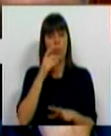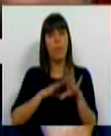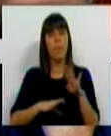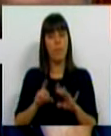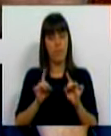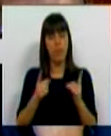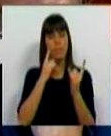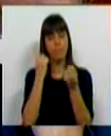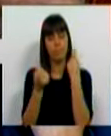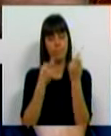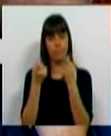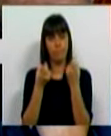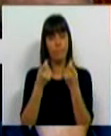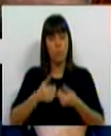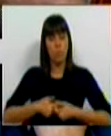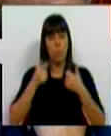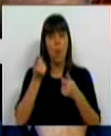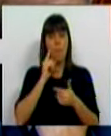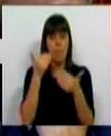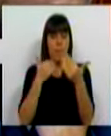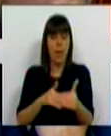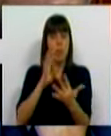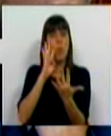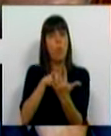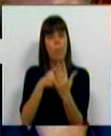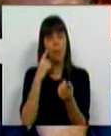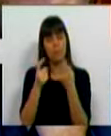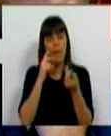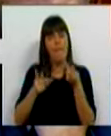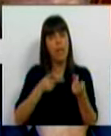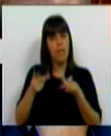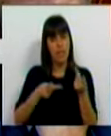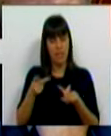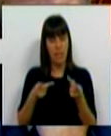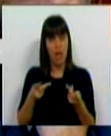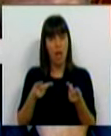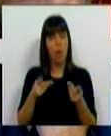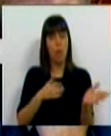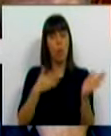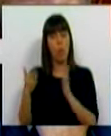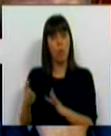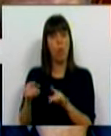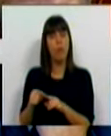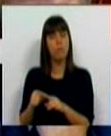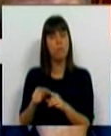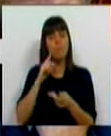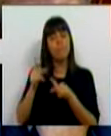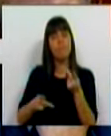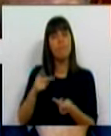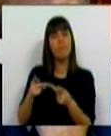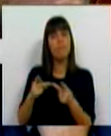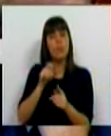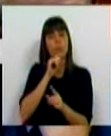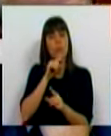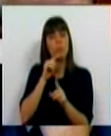fazer. É rever, no melhor prazo possível, o plano, fazendo as avaliações, e, por outro lado, também, avaliar